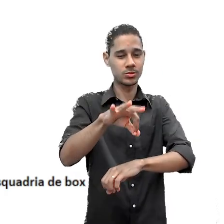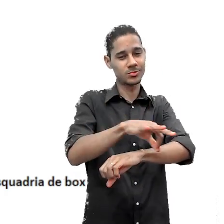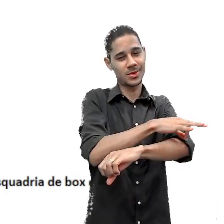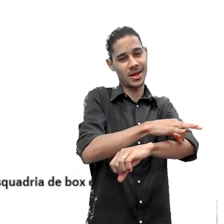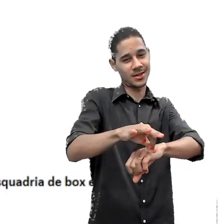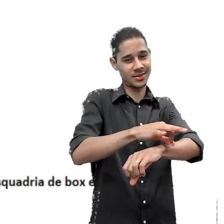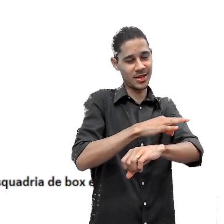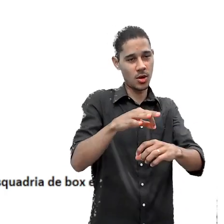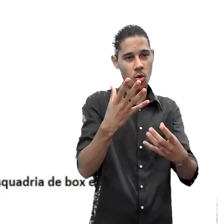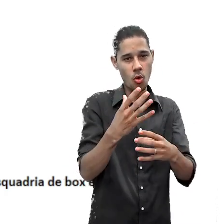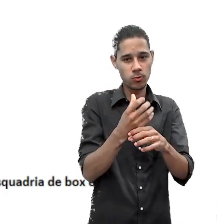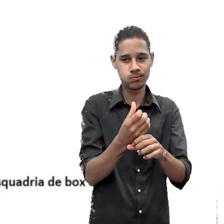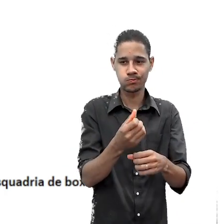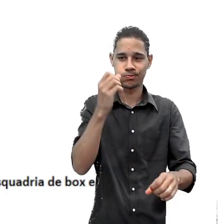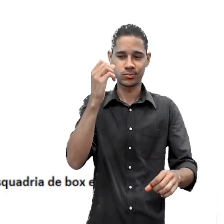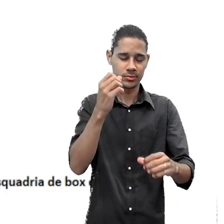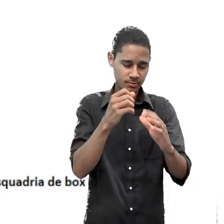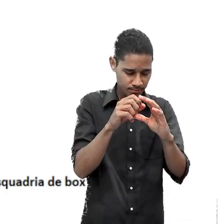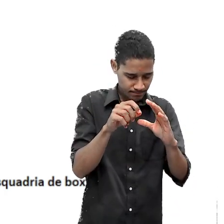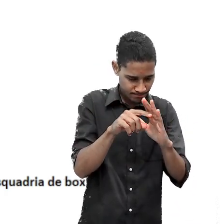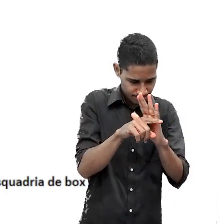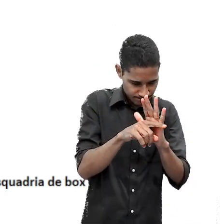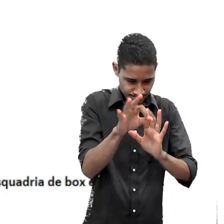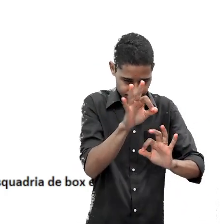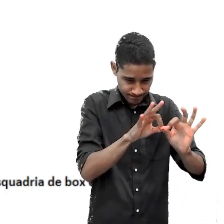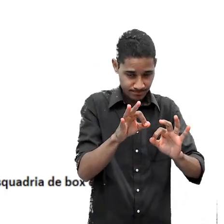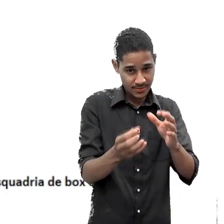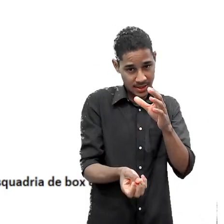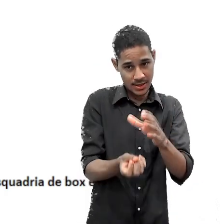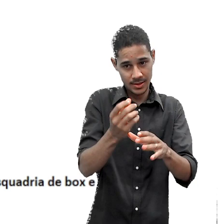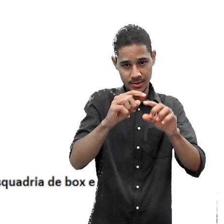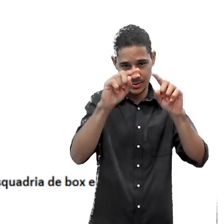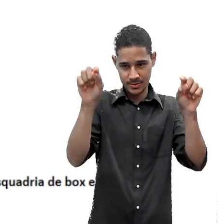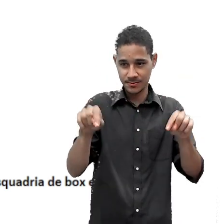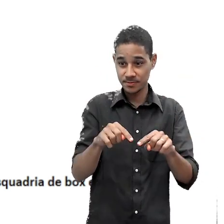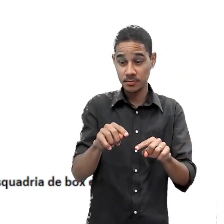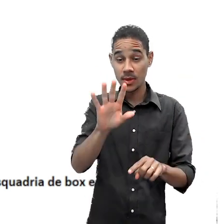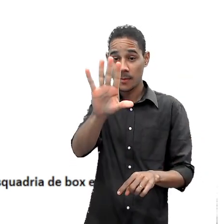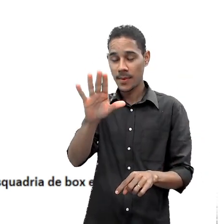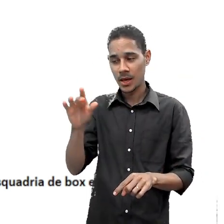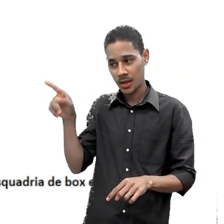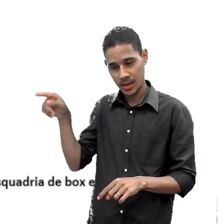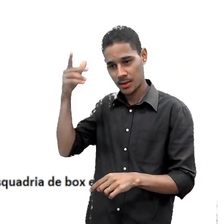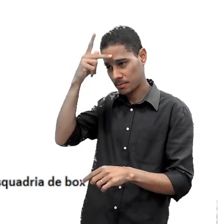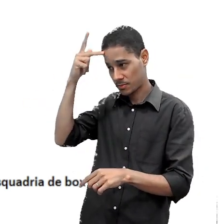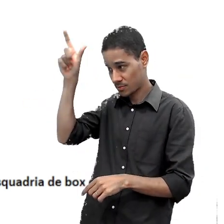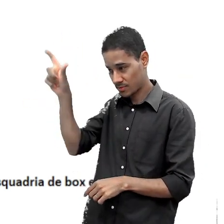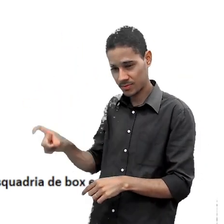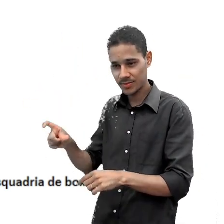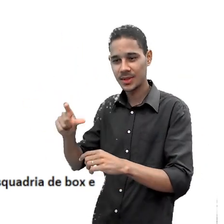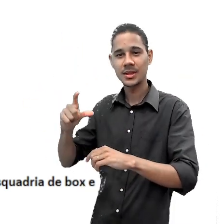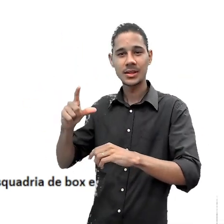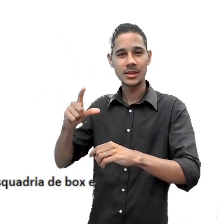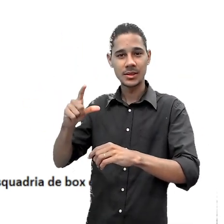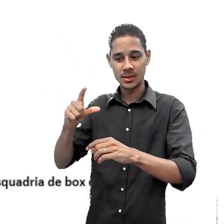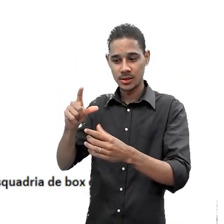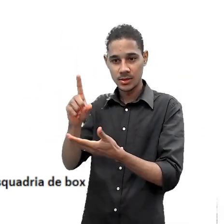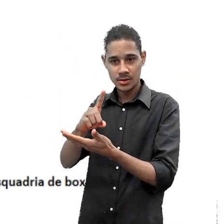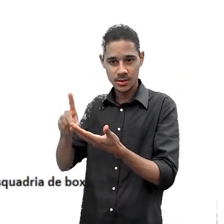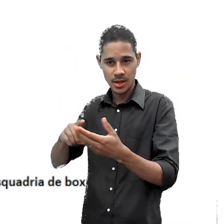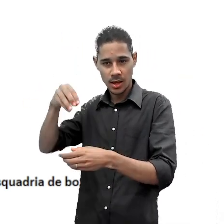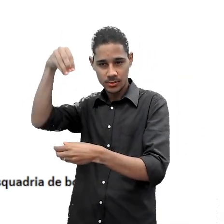por engenheiros, né? Mas é muito importante que o designer de interiores saiba